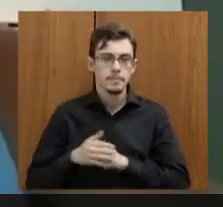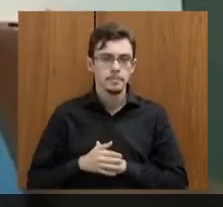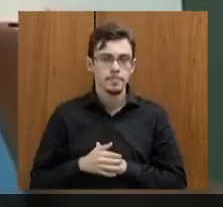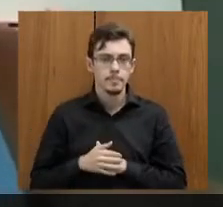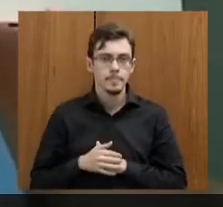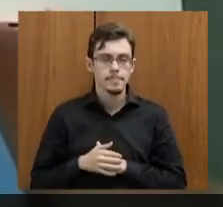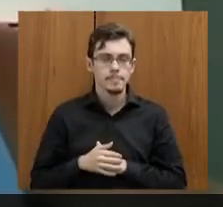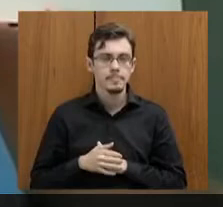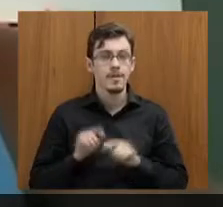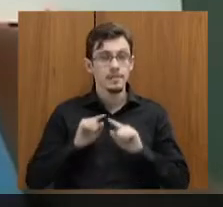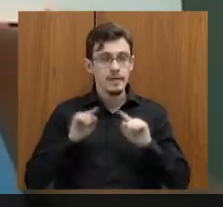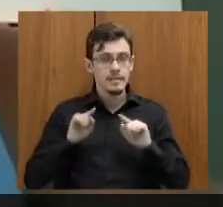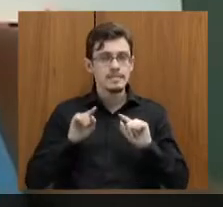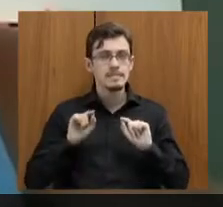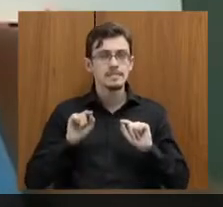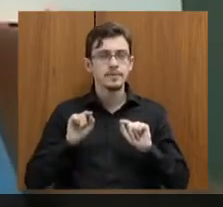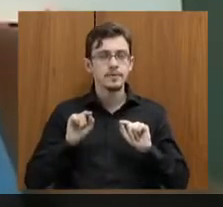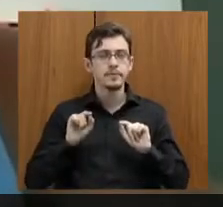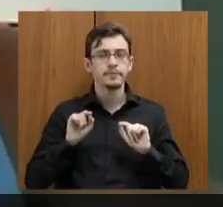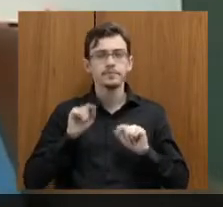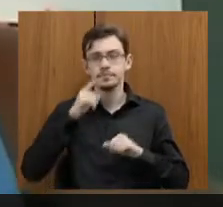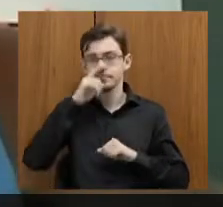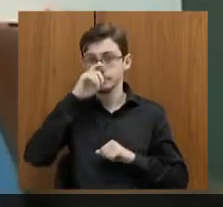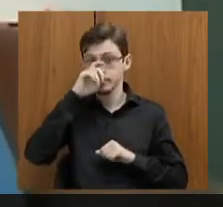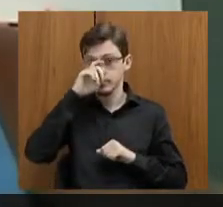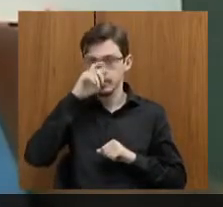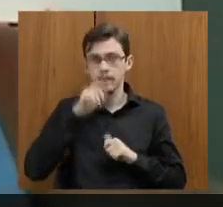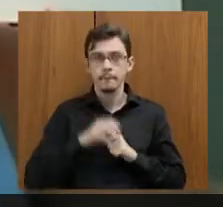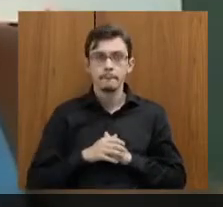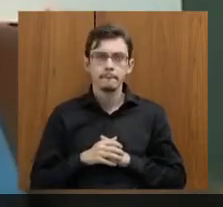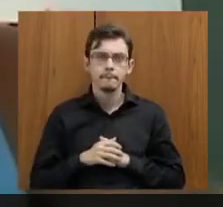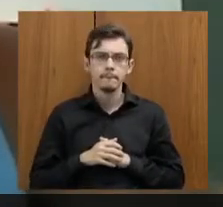de jogar a luz dessa perspectiva